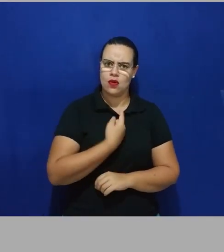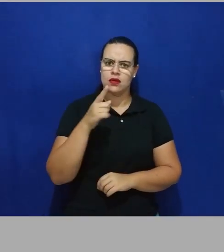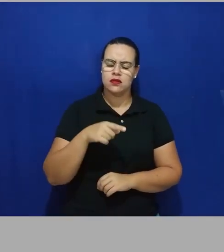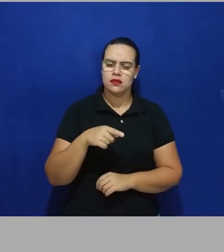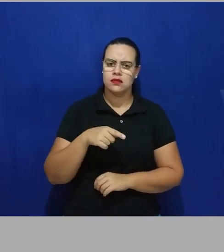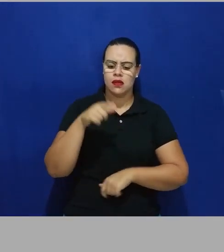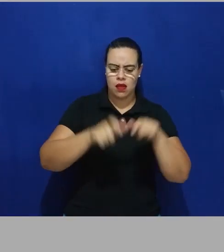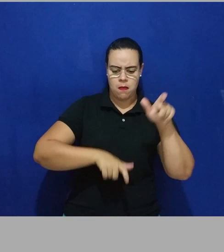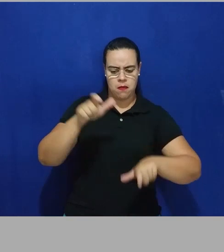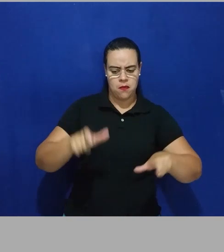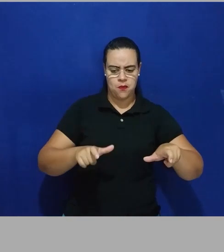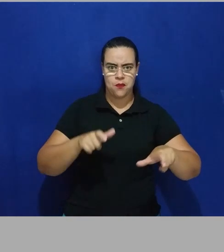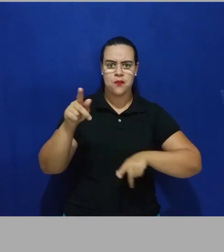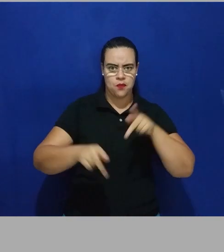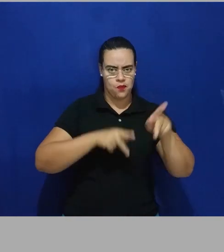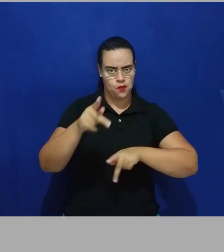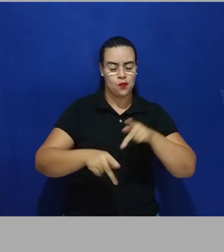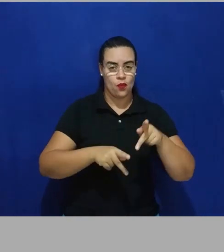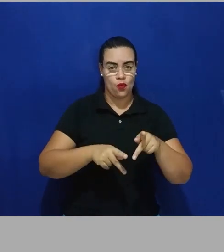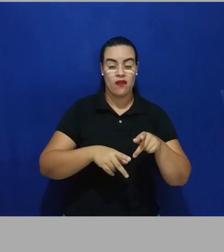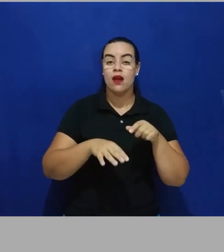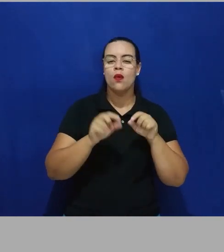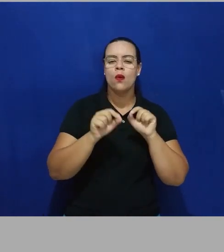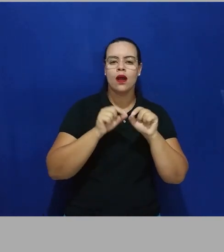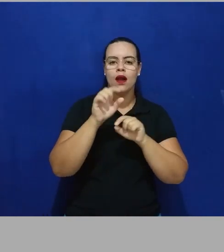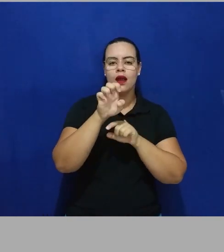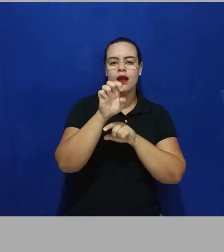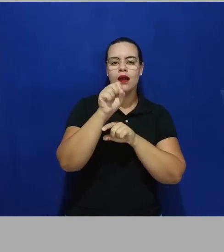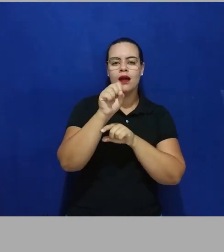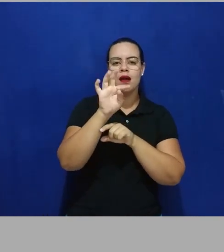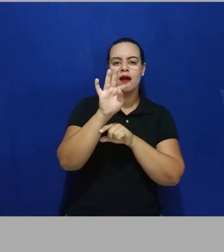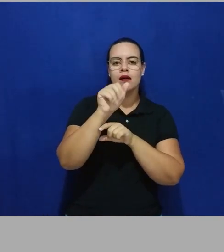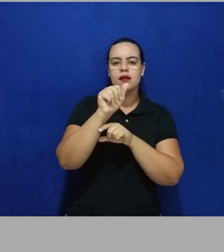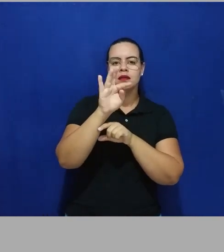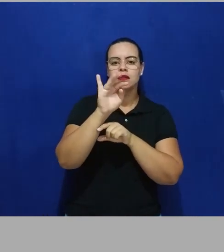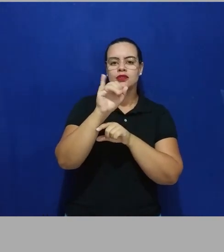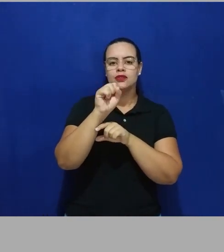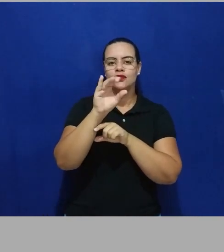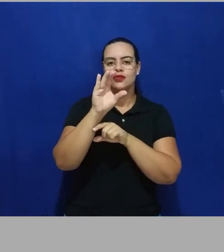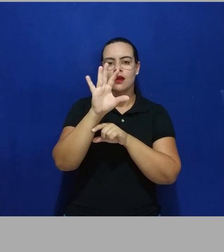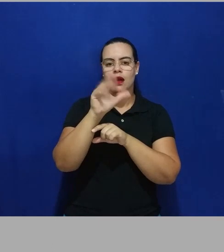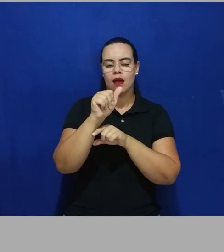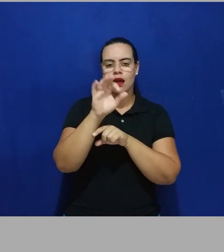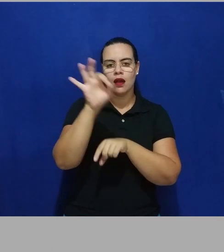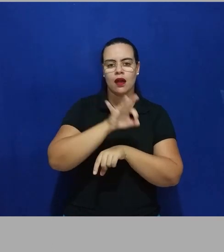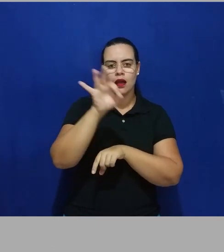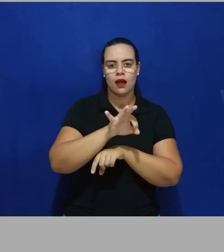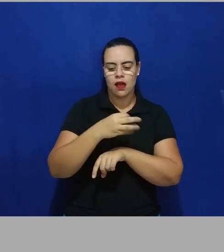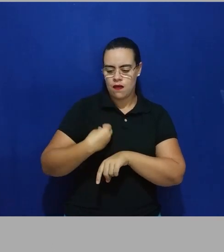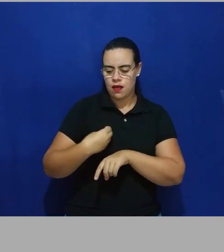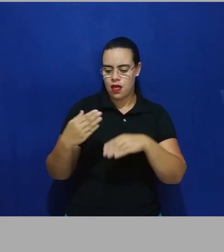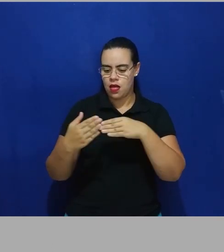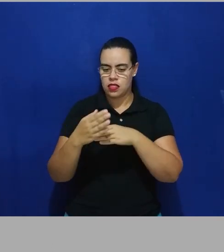Nós somos uma população que, estatisticamente, viveríamos até 35 anos.